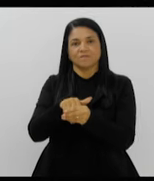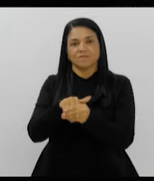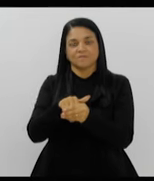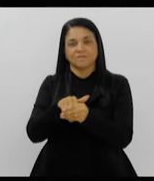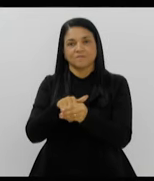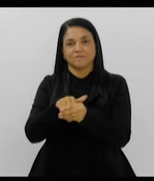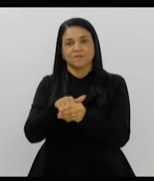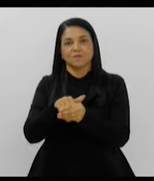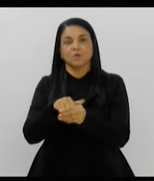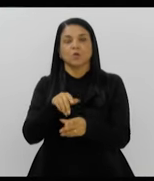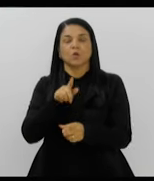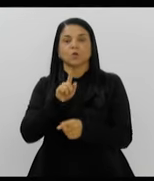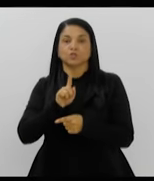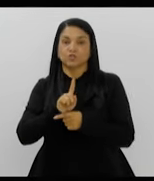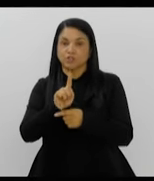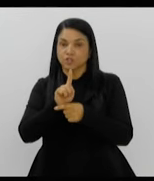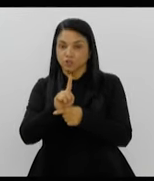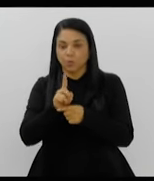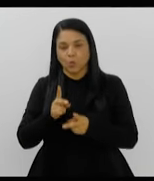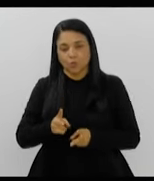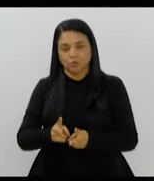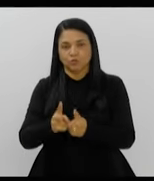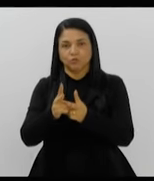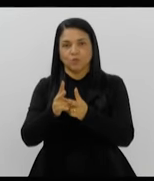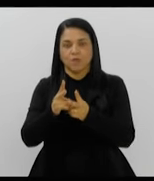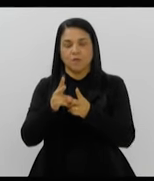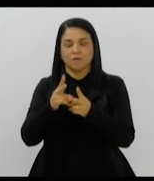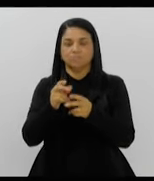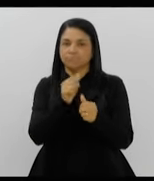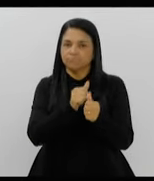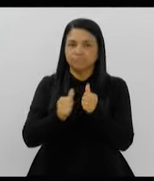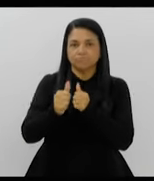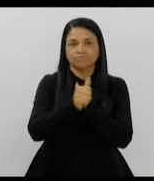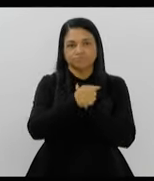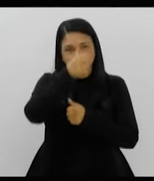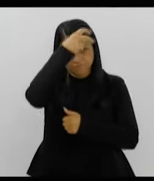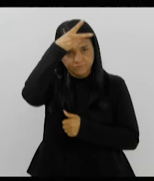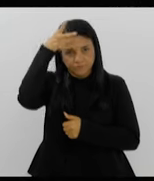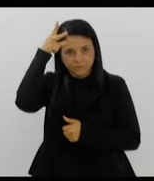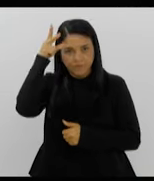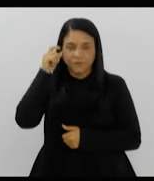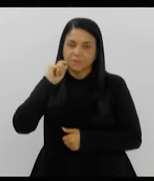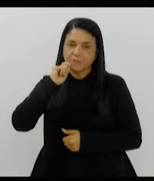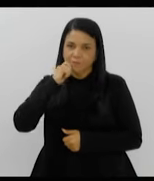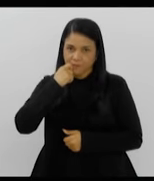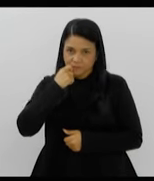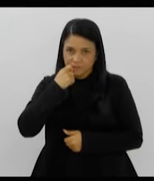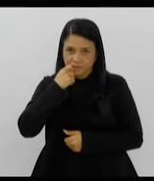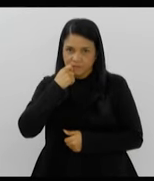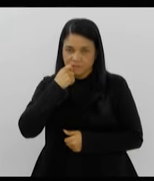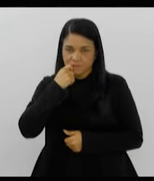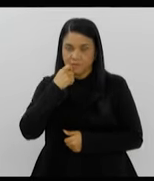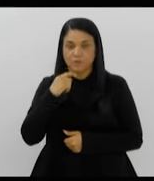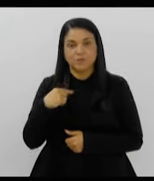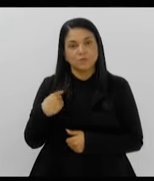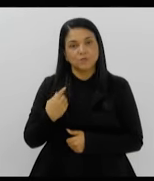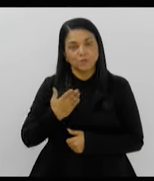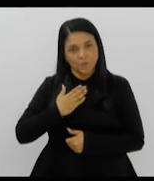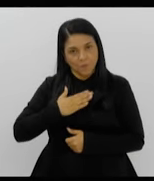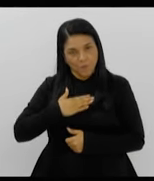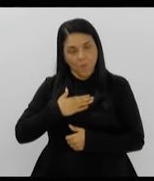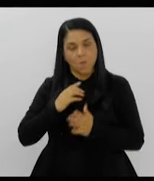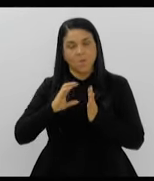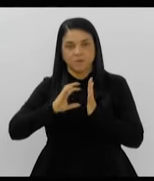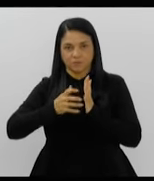o gestor que deve continuar à frente da prefeitura, que é o prefeito Eduardo Paes, do nosso partido, e